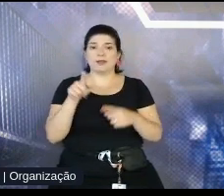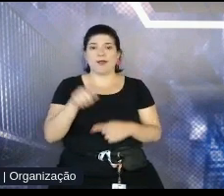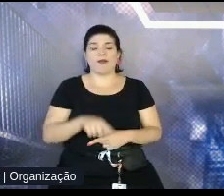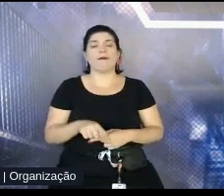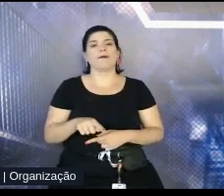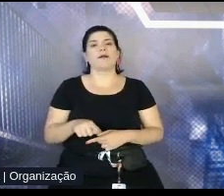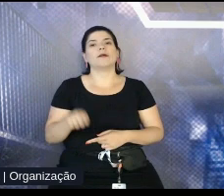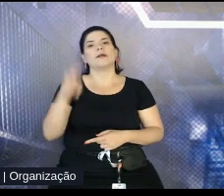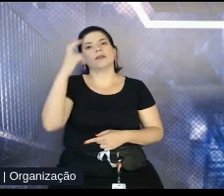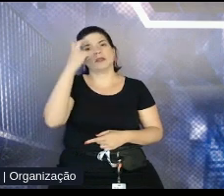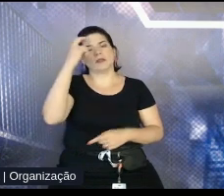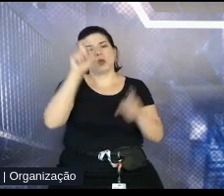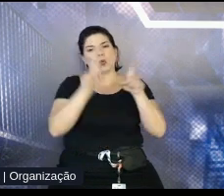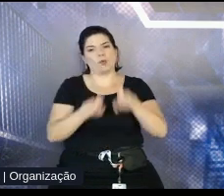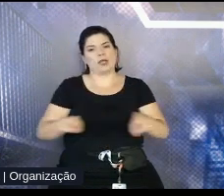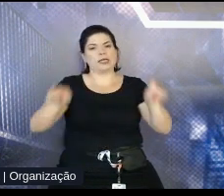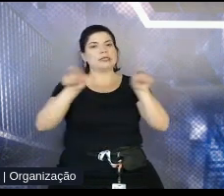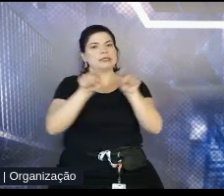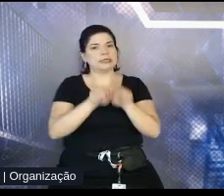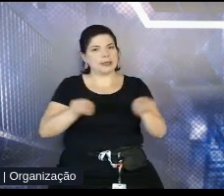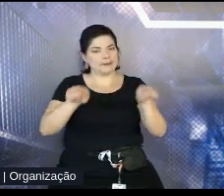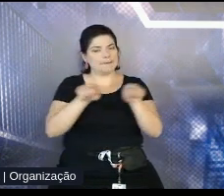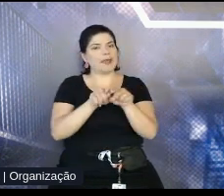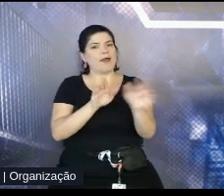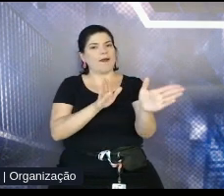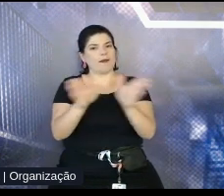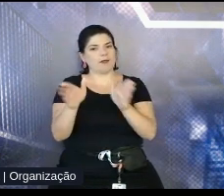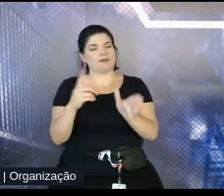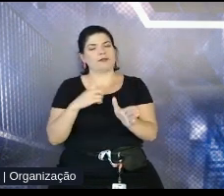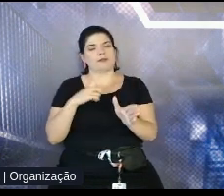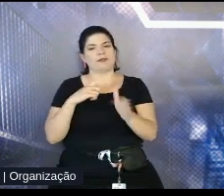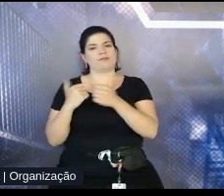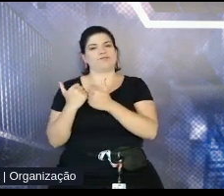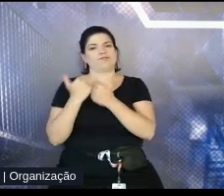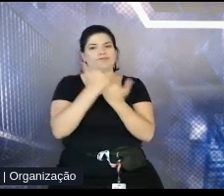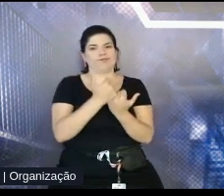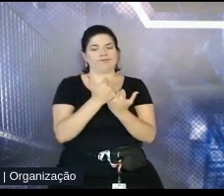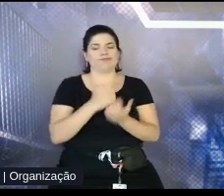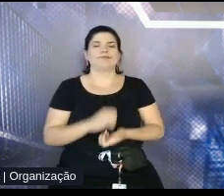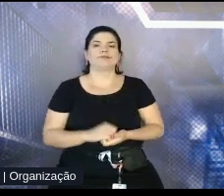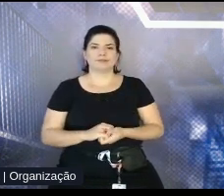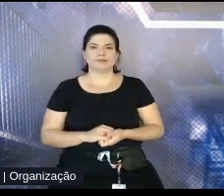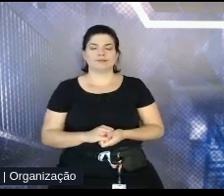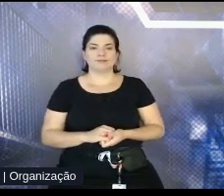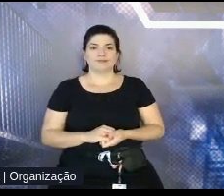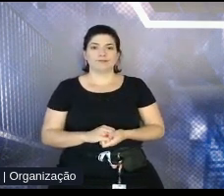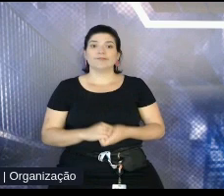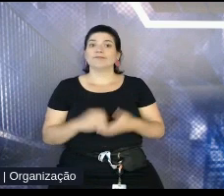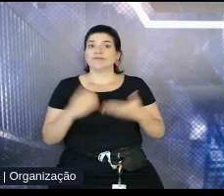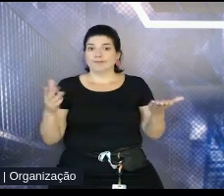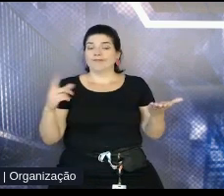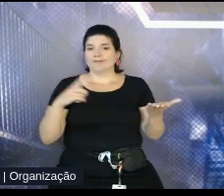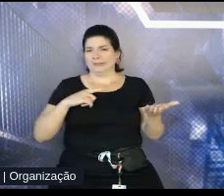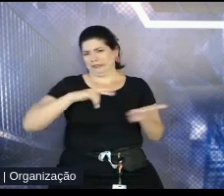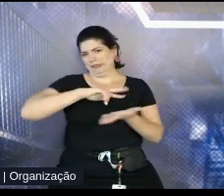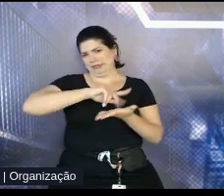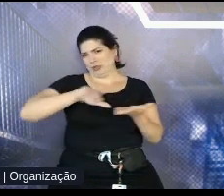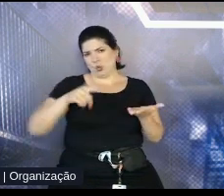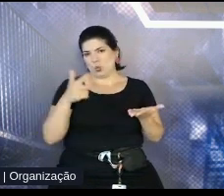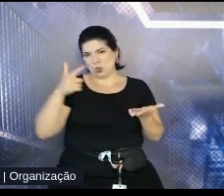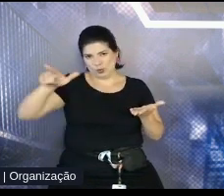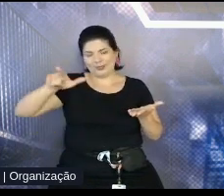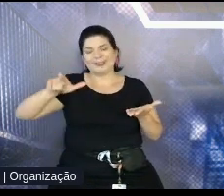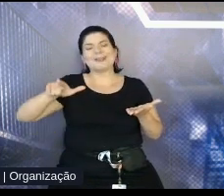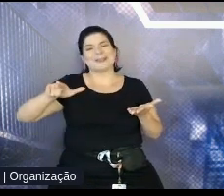também muito de forma assistiva aí também. E aí, para fechar aí, né, tem várias outras frentes que a gente